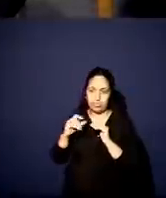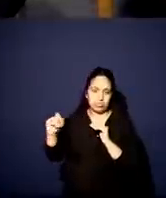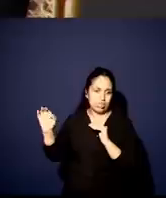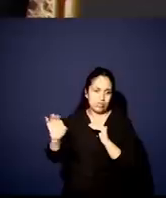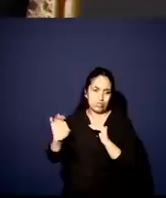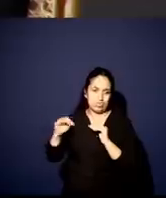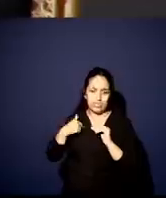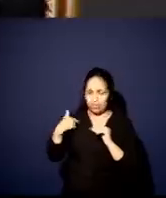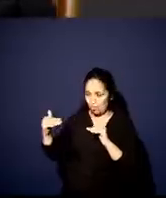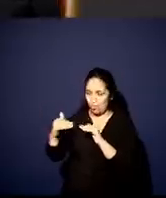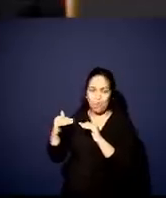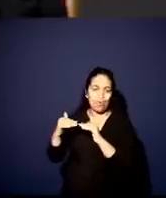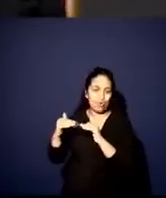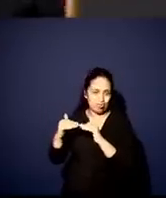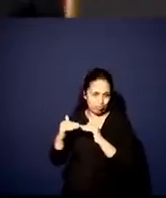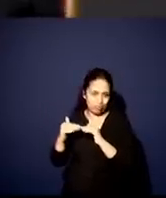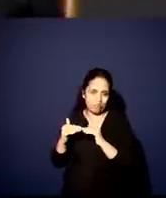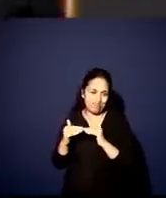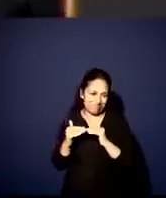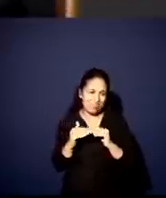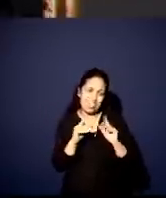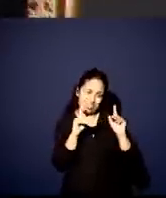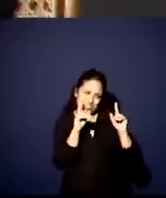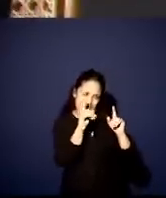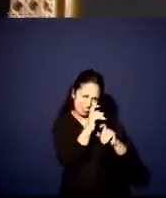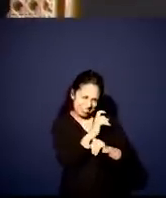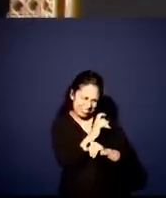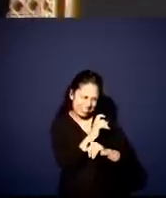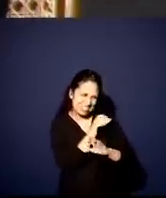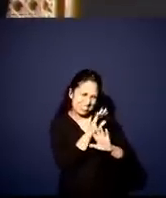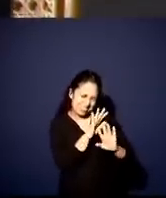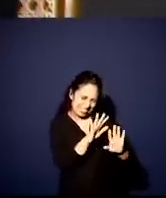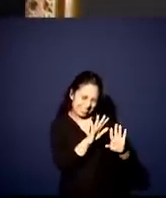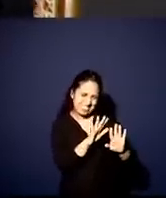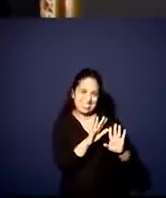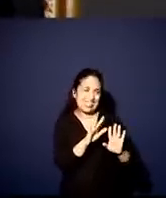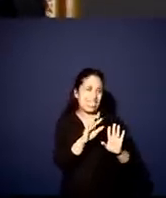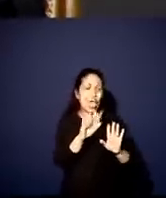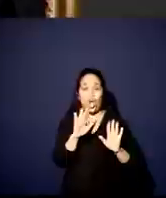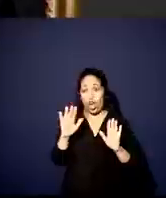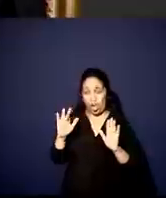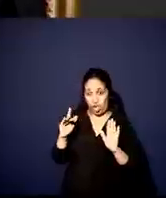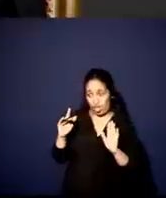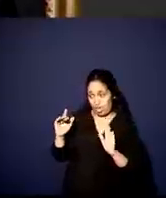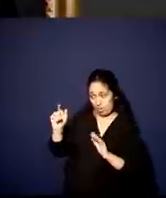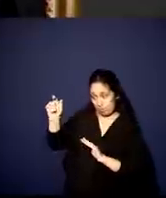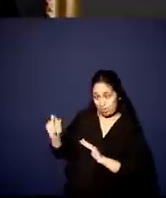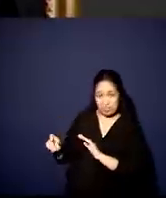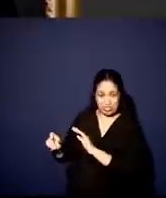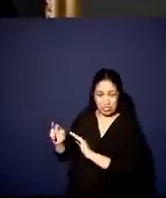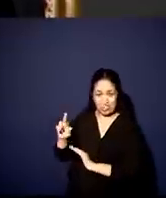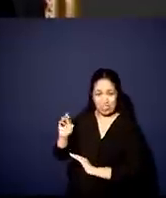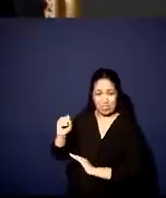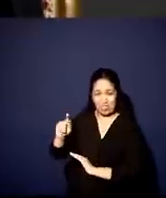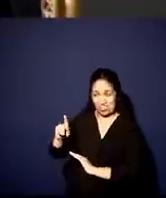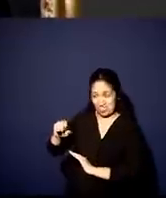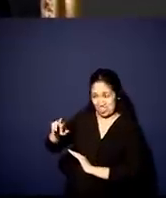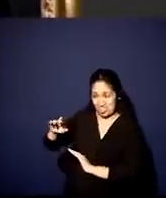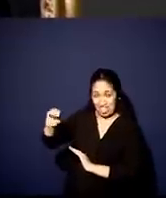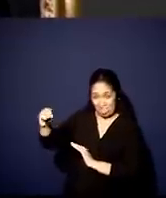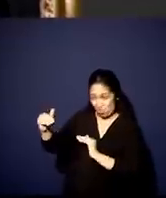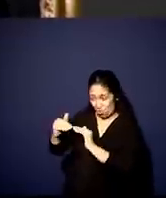mercado financeiro, né? Falar... Afinal, existem comprados e vendidos. Não concordar com o Rogério. Achar